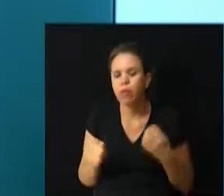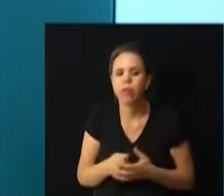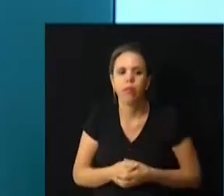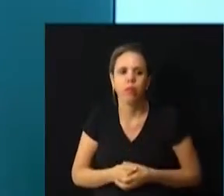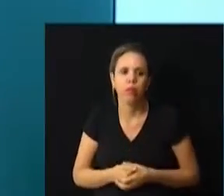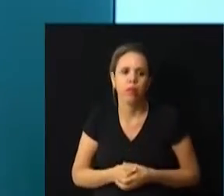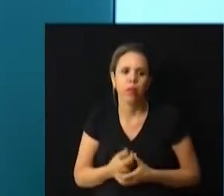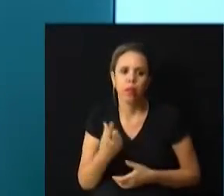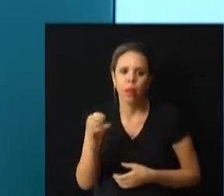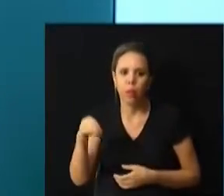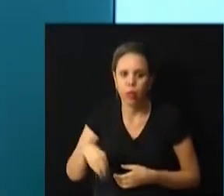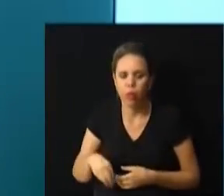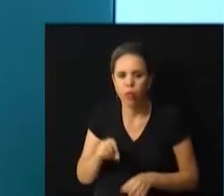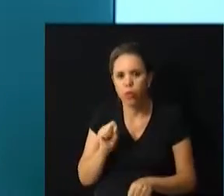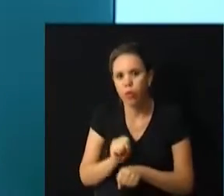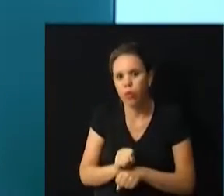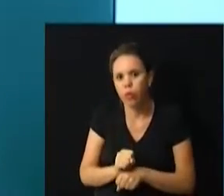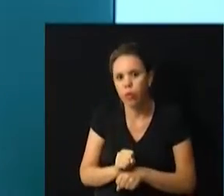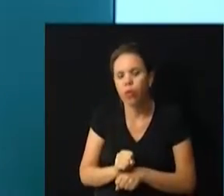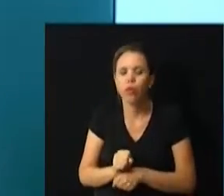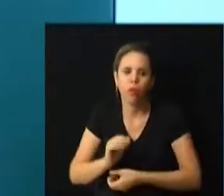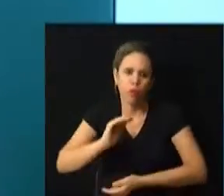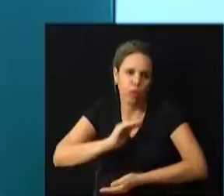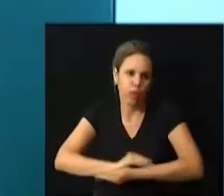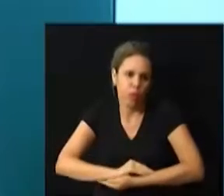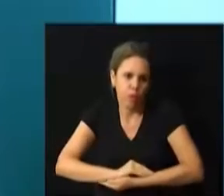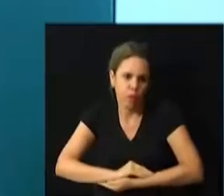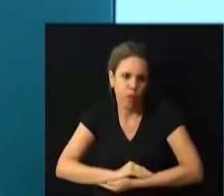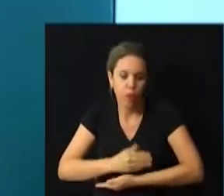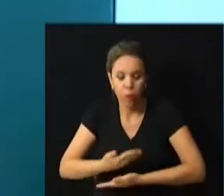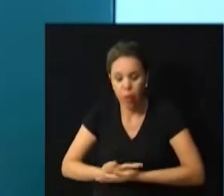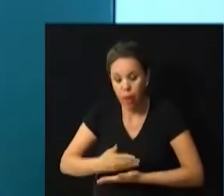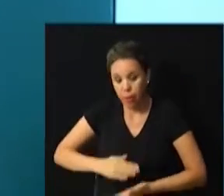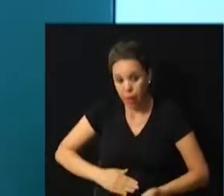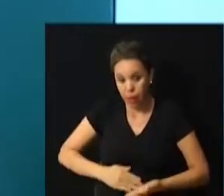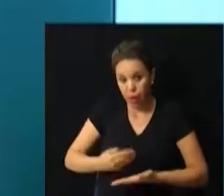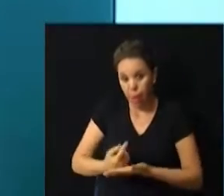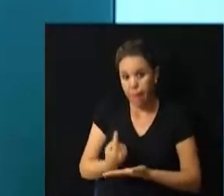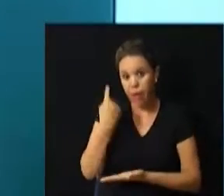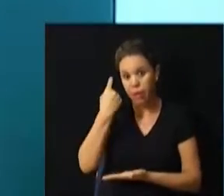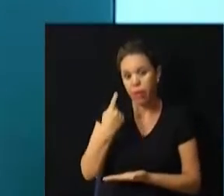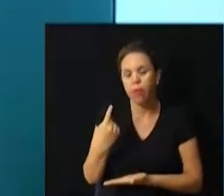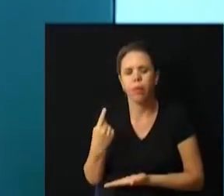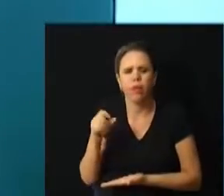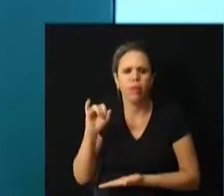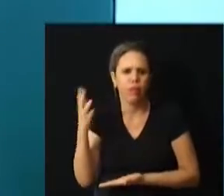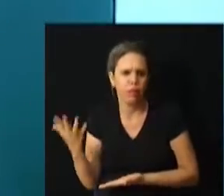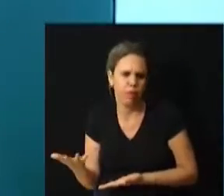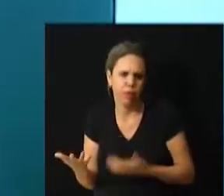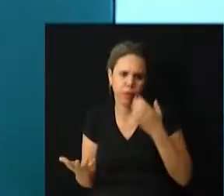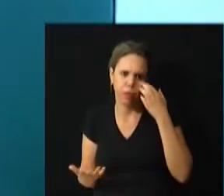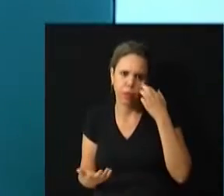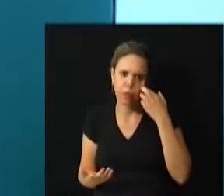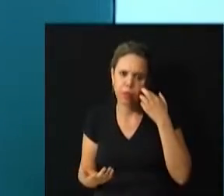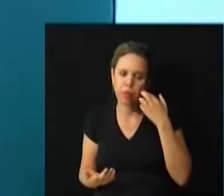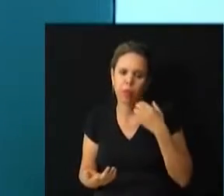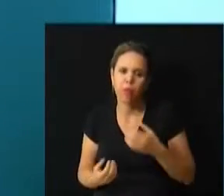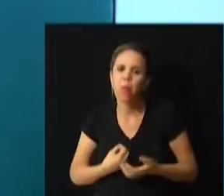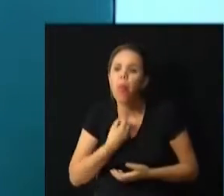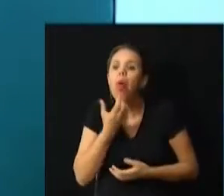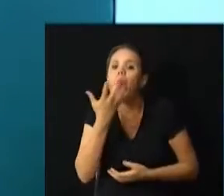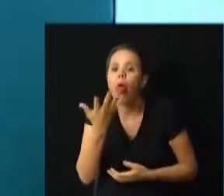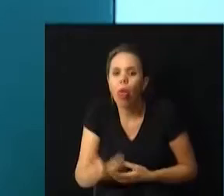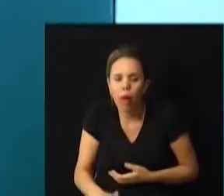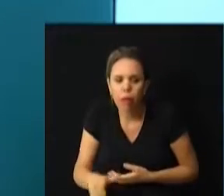fala, eructação, né? Você pode deixar o nenê colocar de barriguinha para cima. Se por acaso